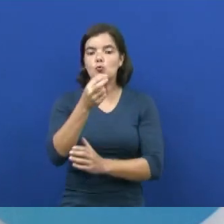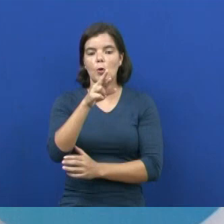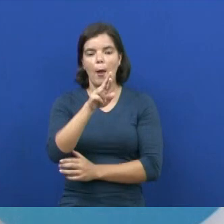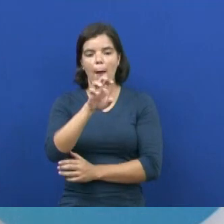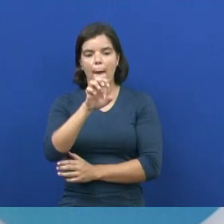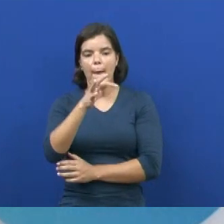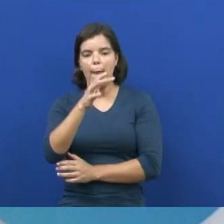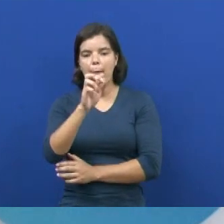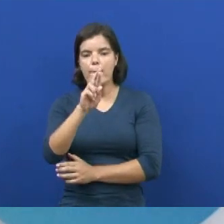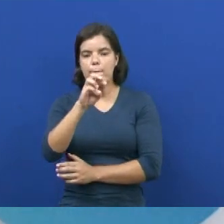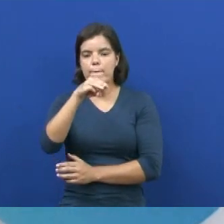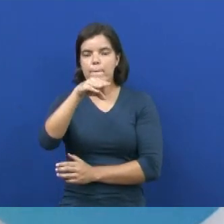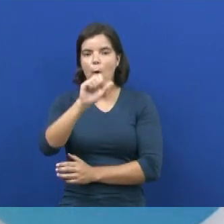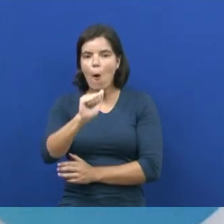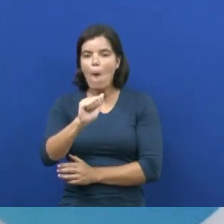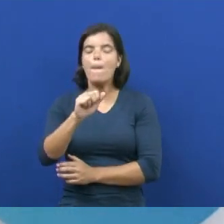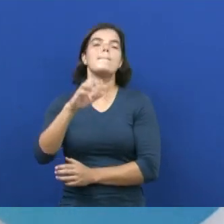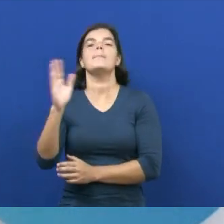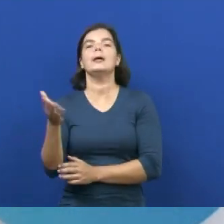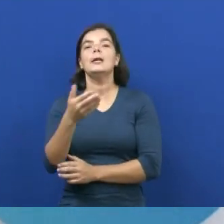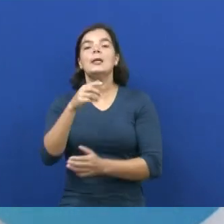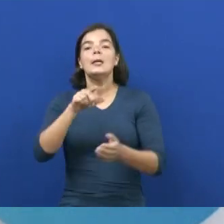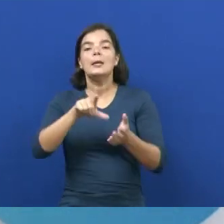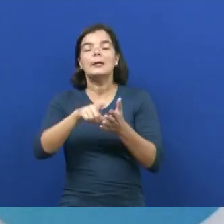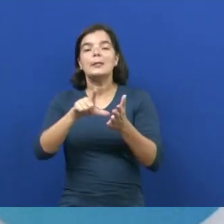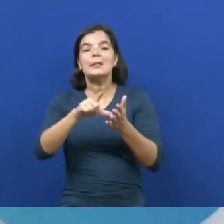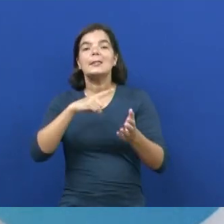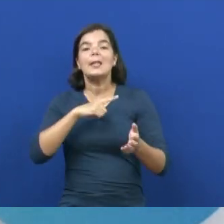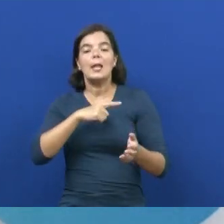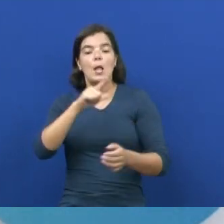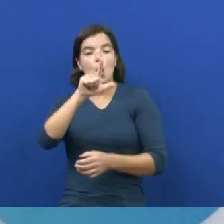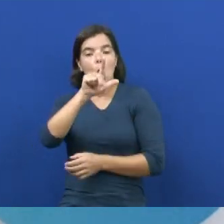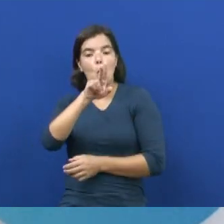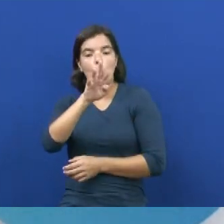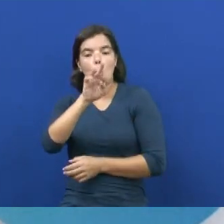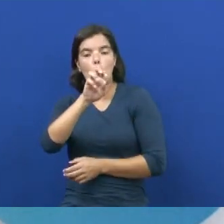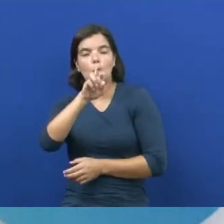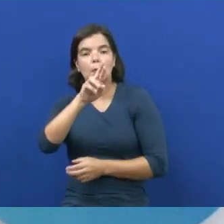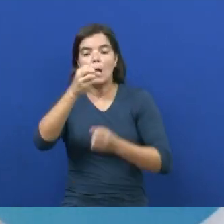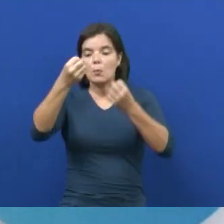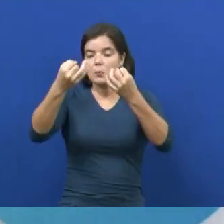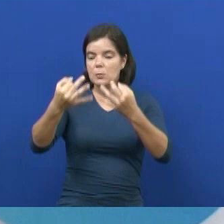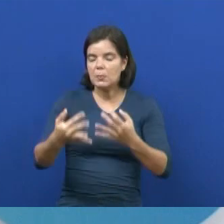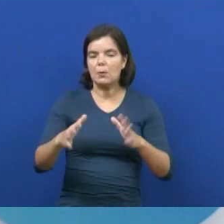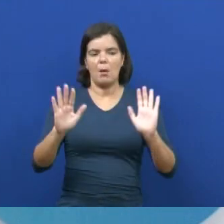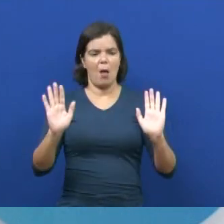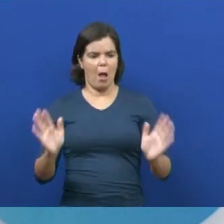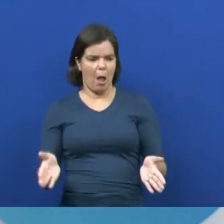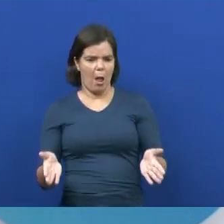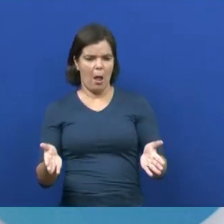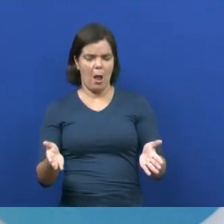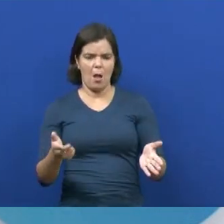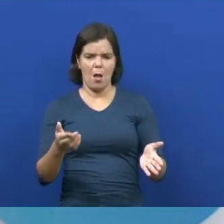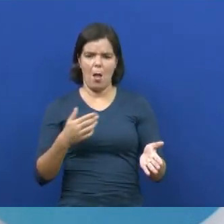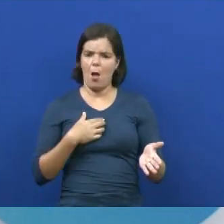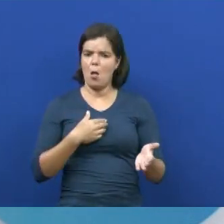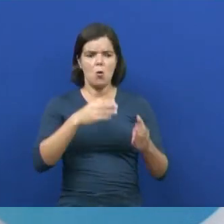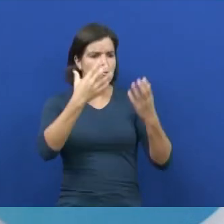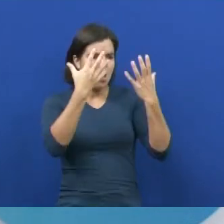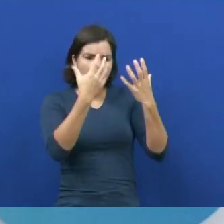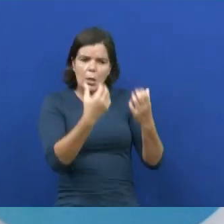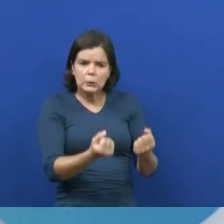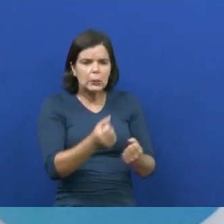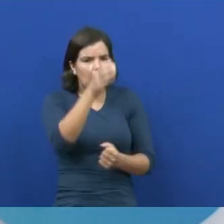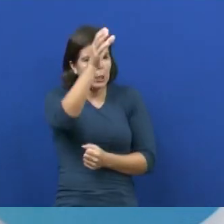né? Que Martinho Lutero ele começa a dizer que eu vou contra a igreja está